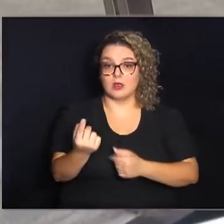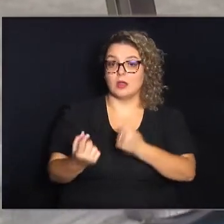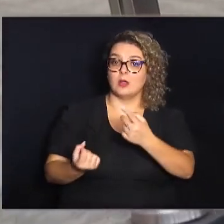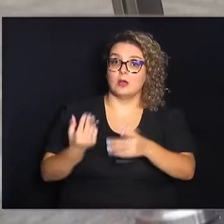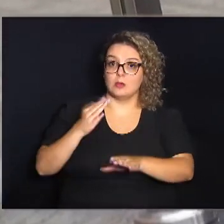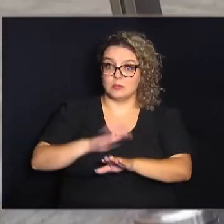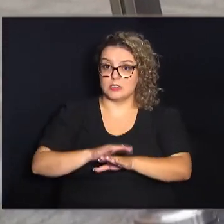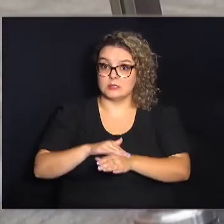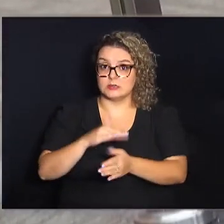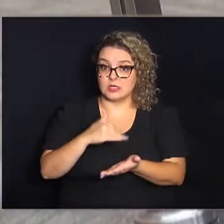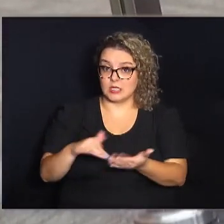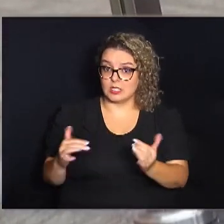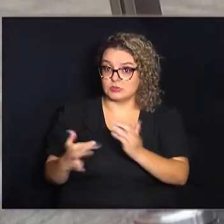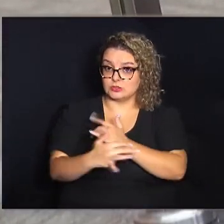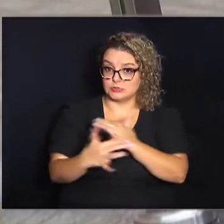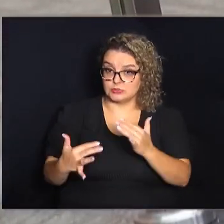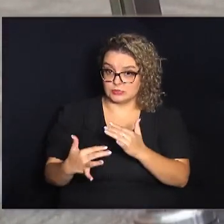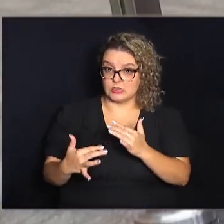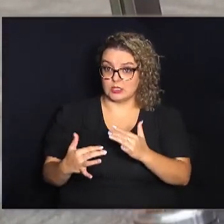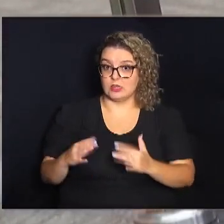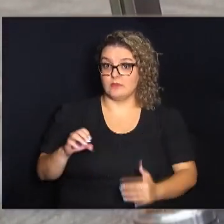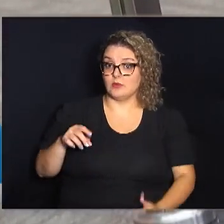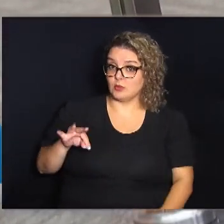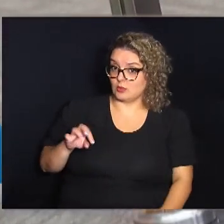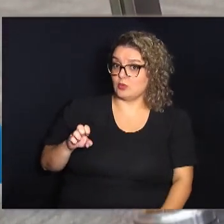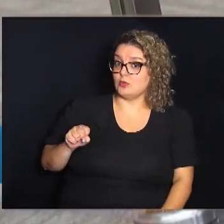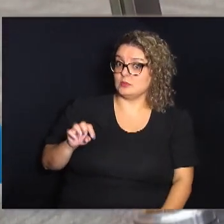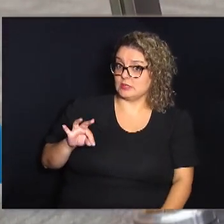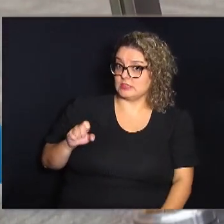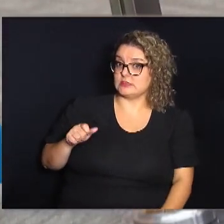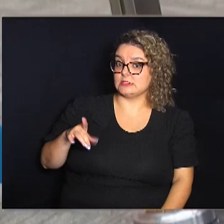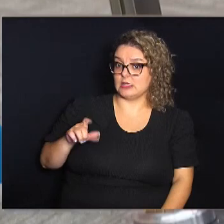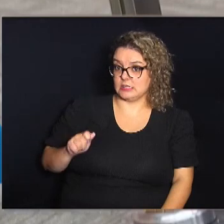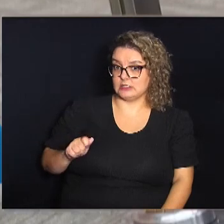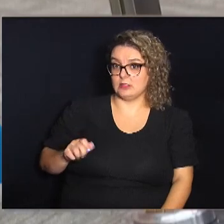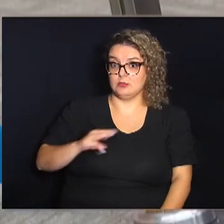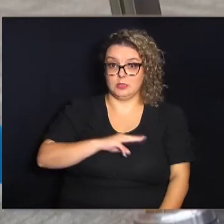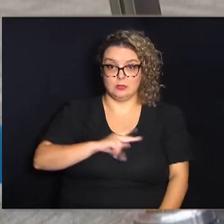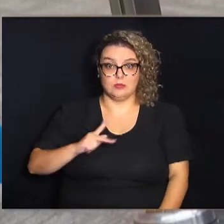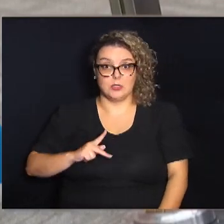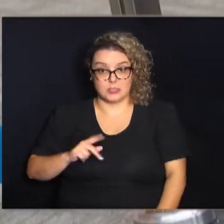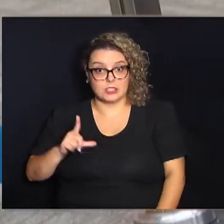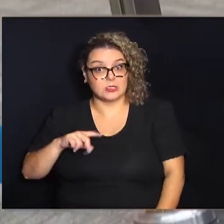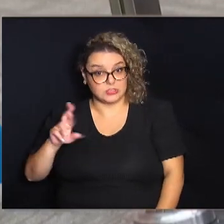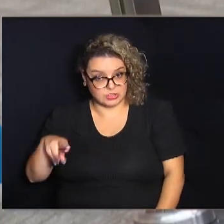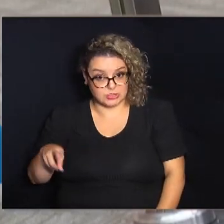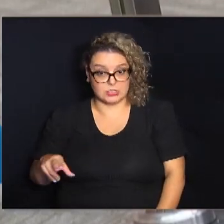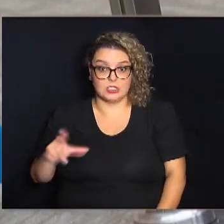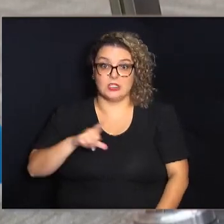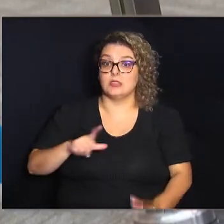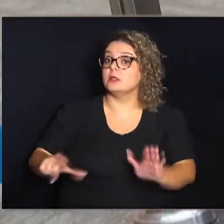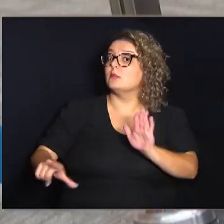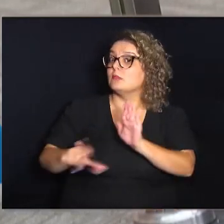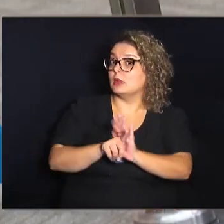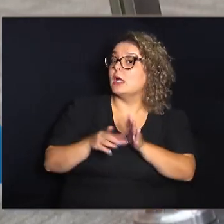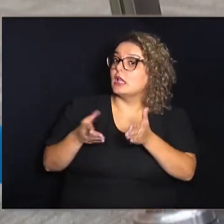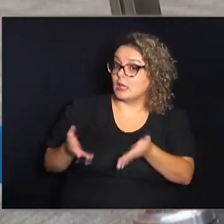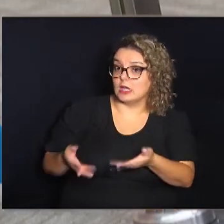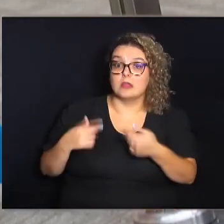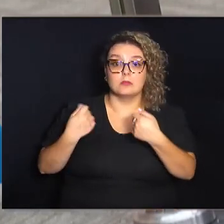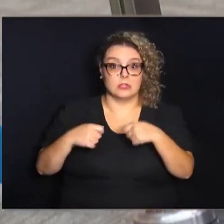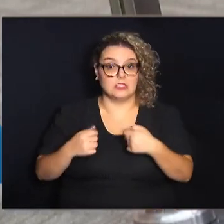de Urbanismo. Foi contestada pelo Ministério Público com razão, porque teríamos que ter uma lei